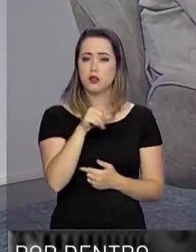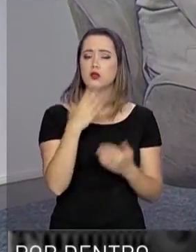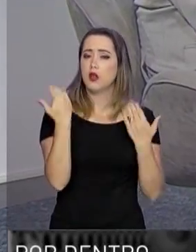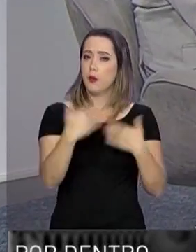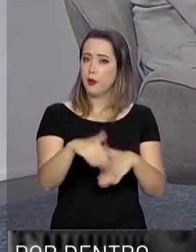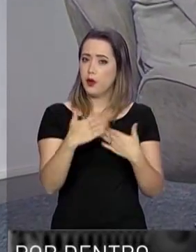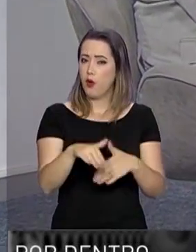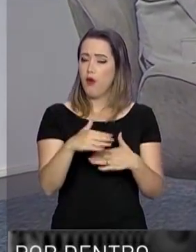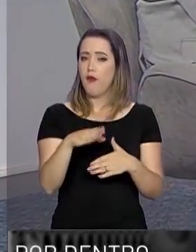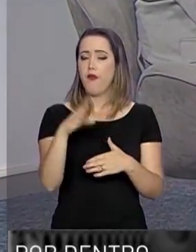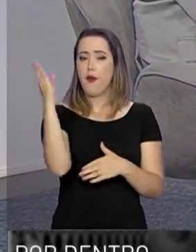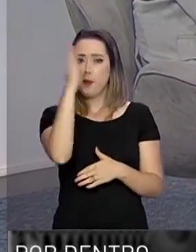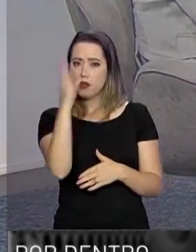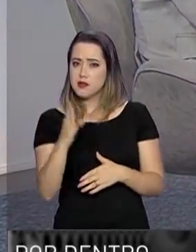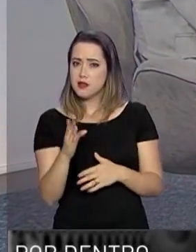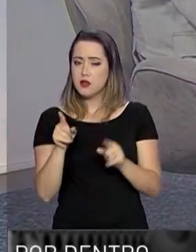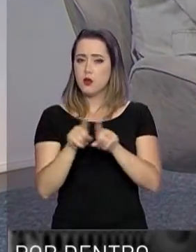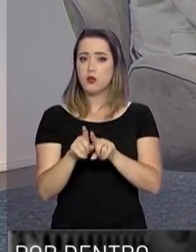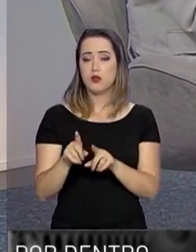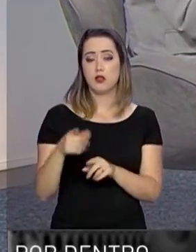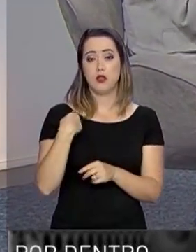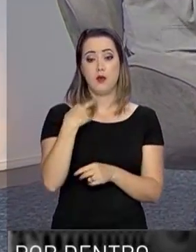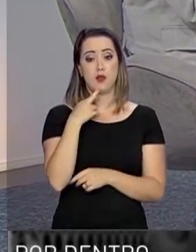Prova Brasil os resultados de